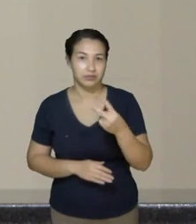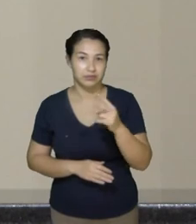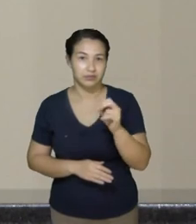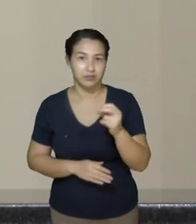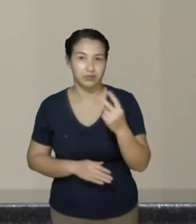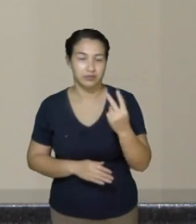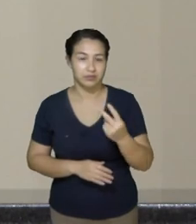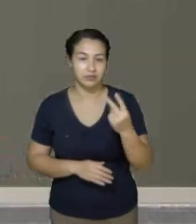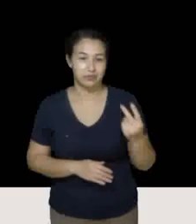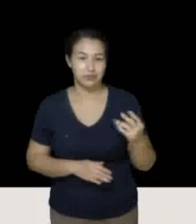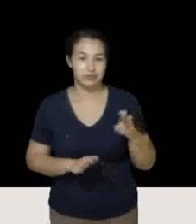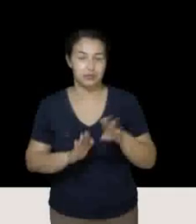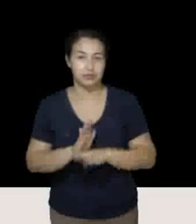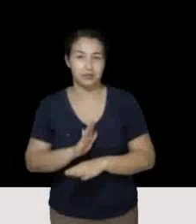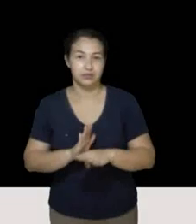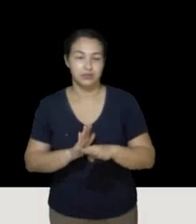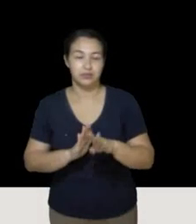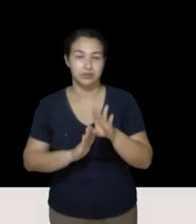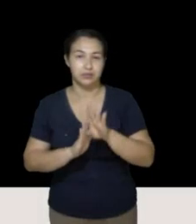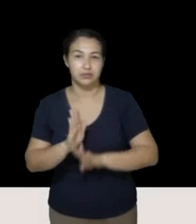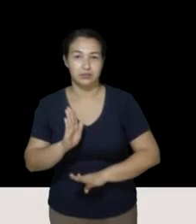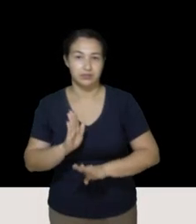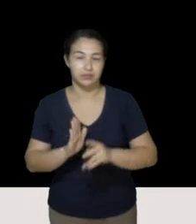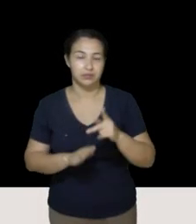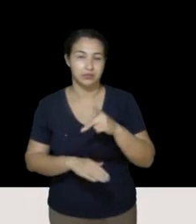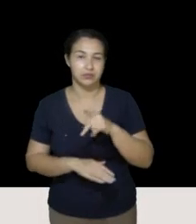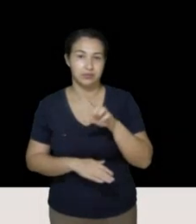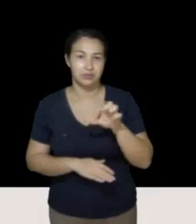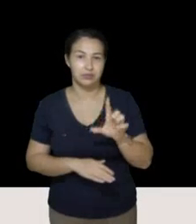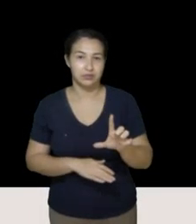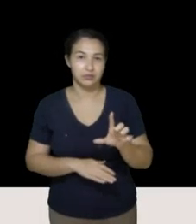067-2022, veto parcial ao PL